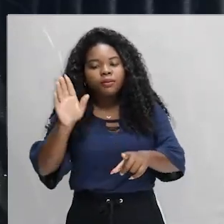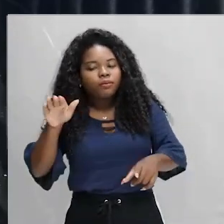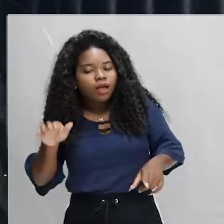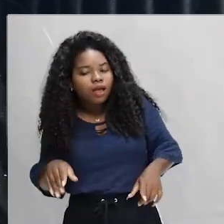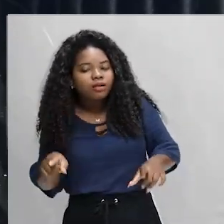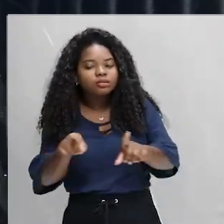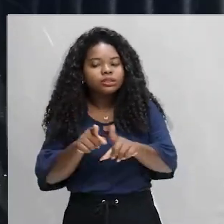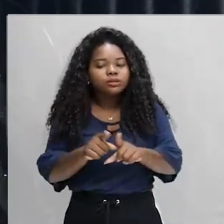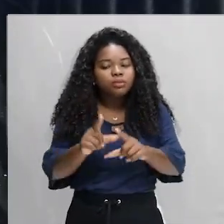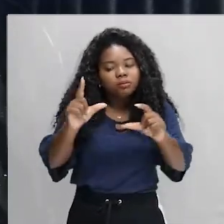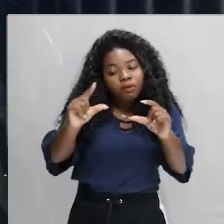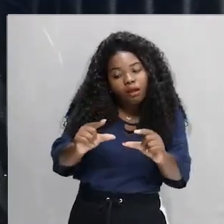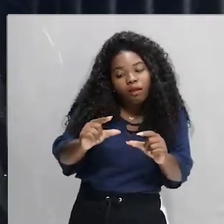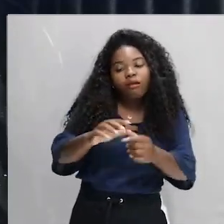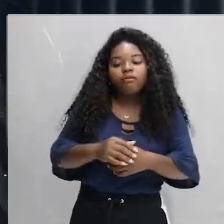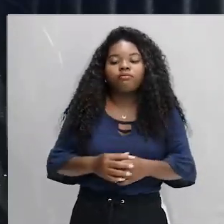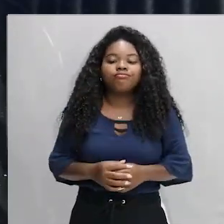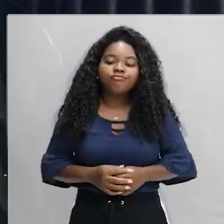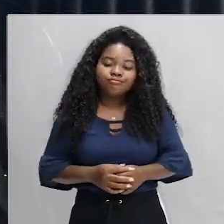baratos, pequenos,